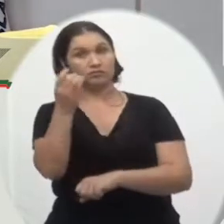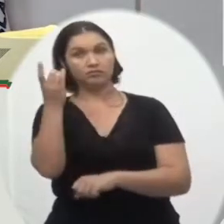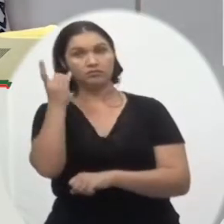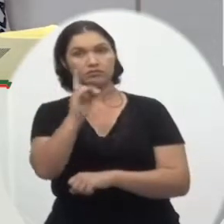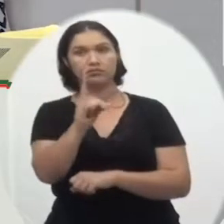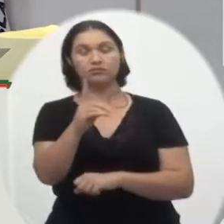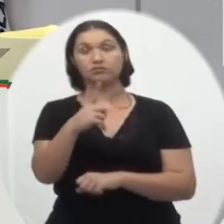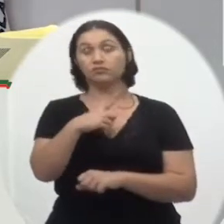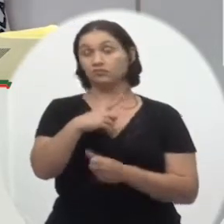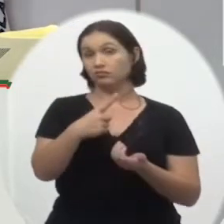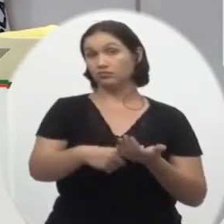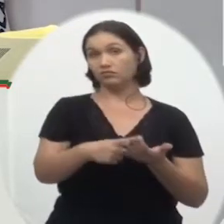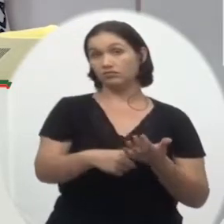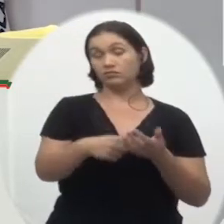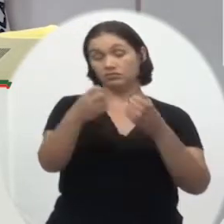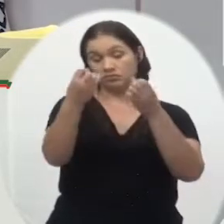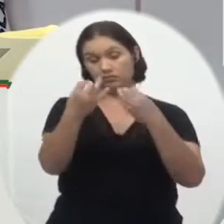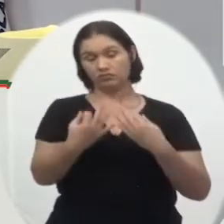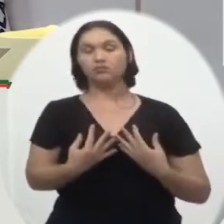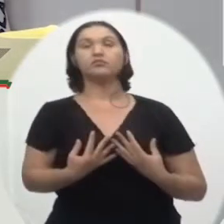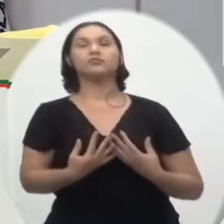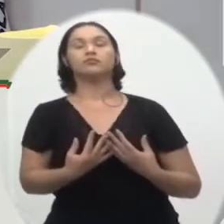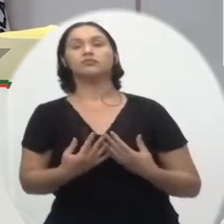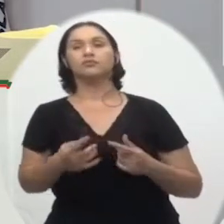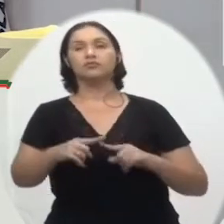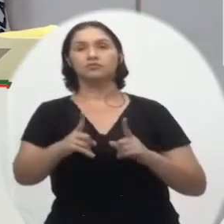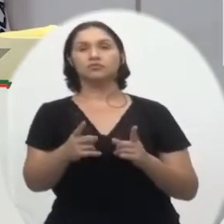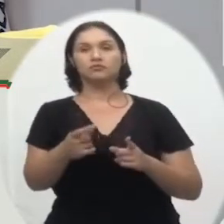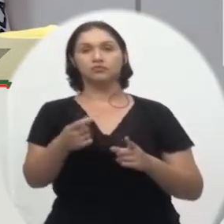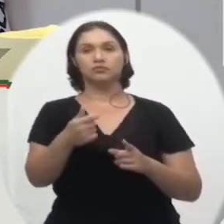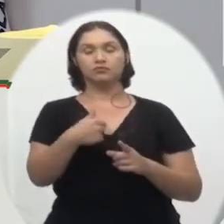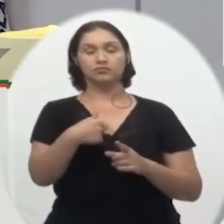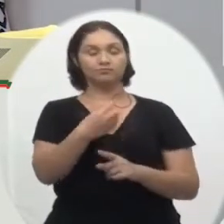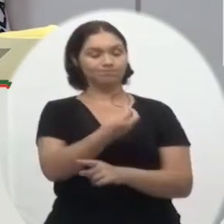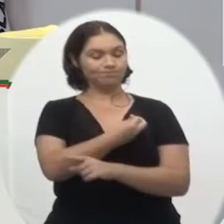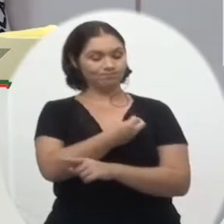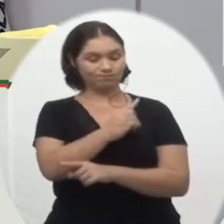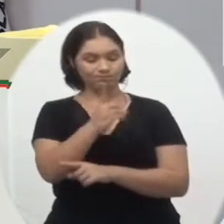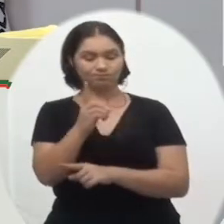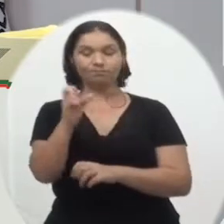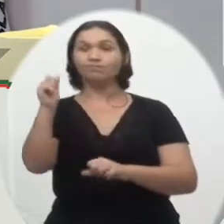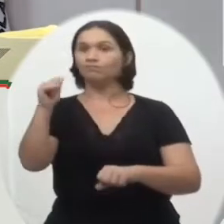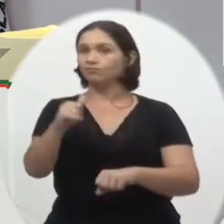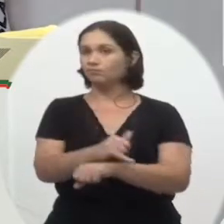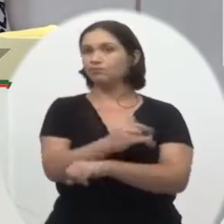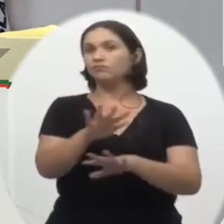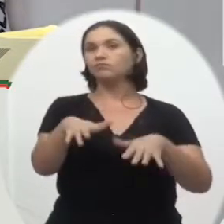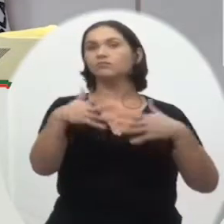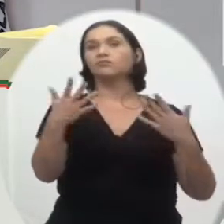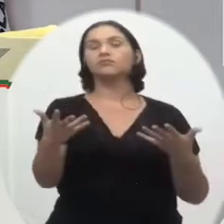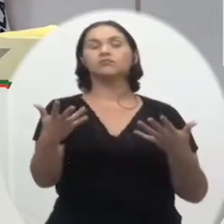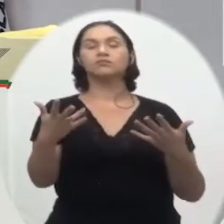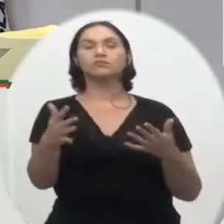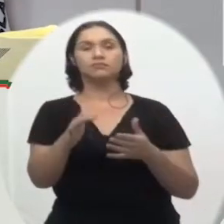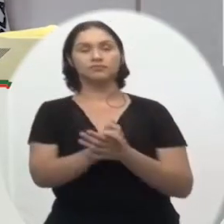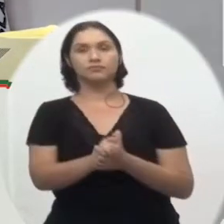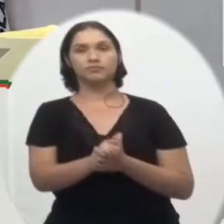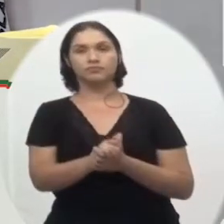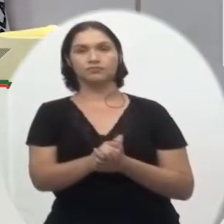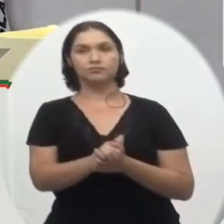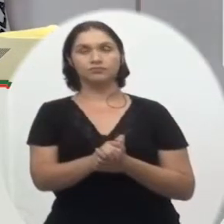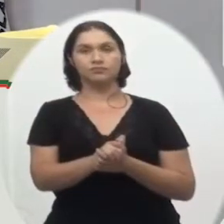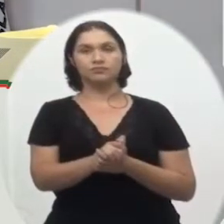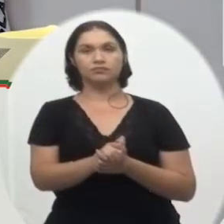várias razões, justifiquei, obviamente, mas não pude estar presente. E aí percebi, que